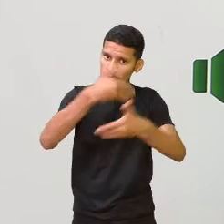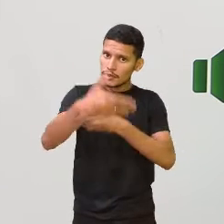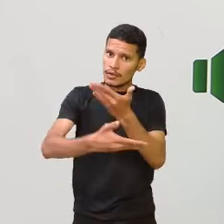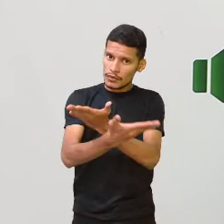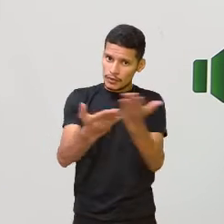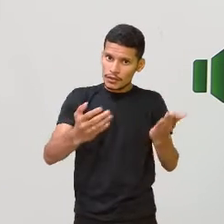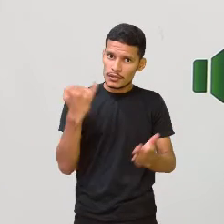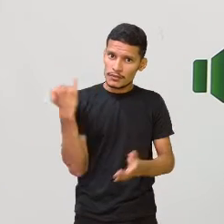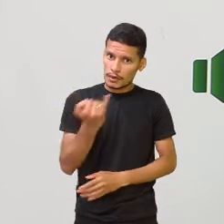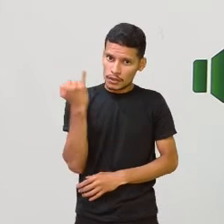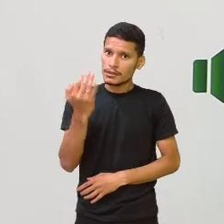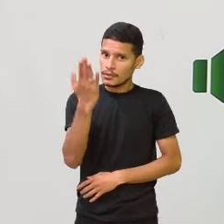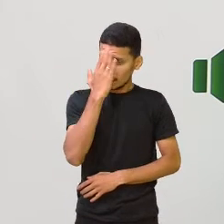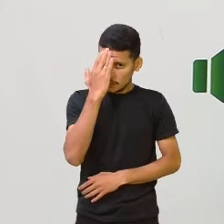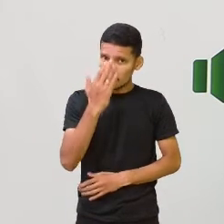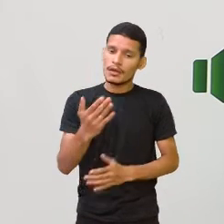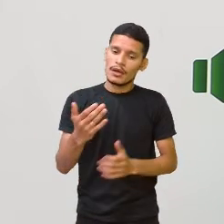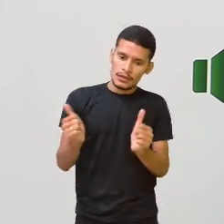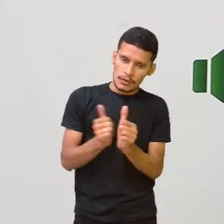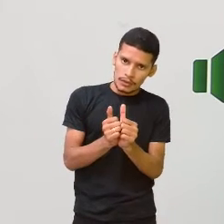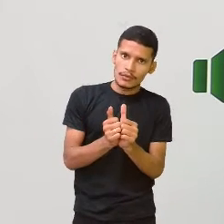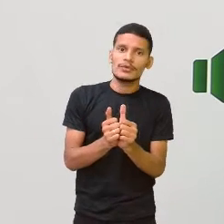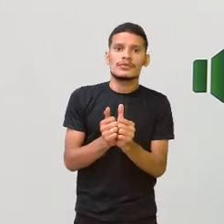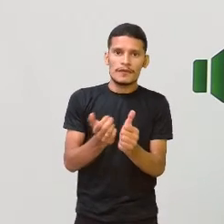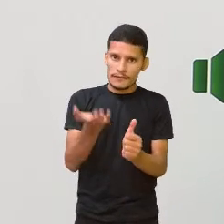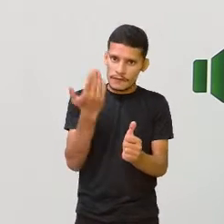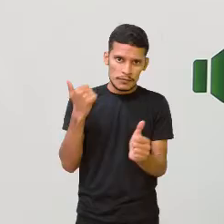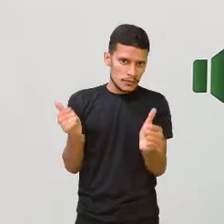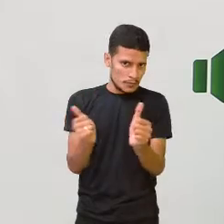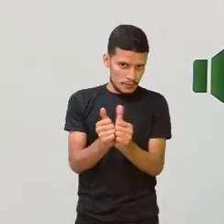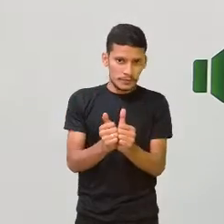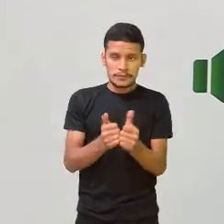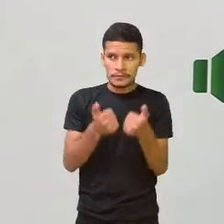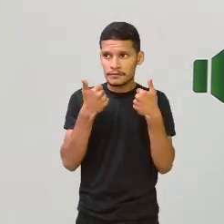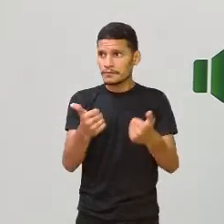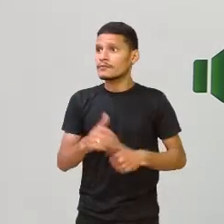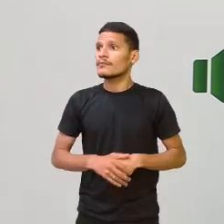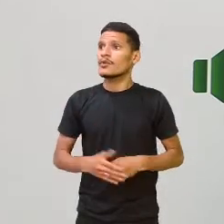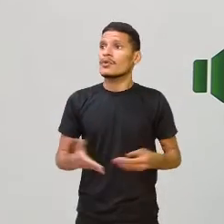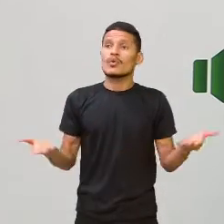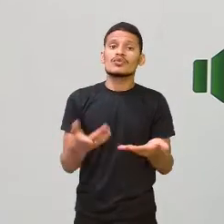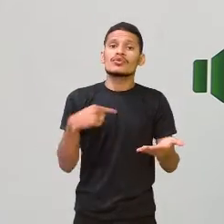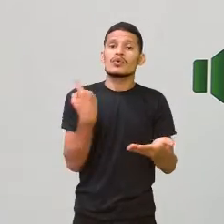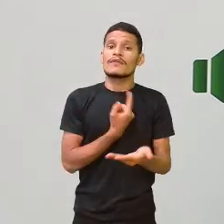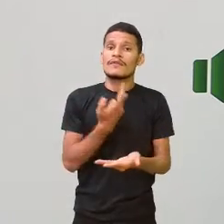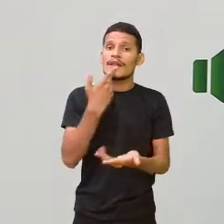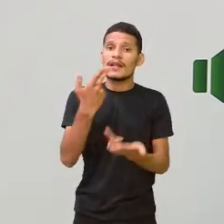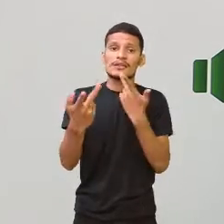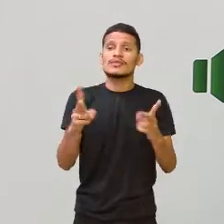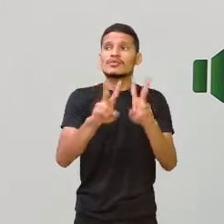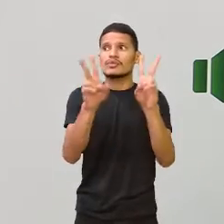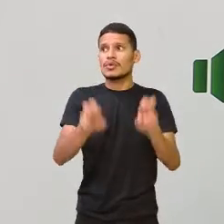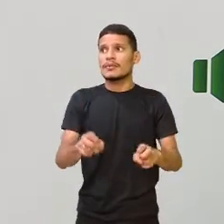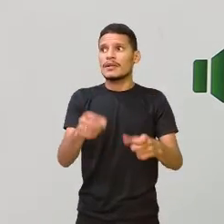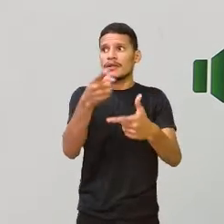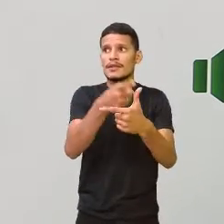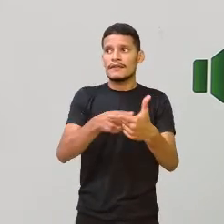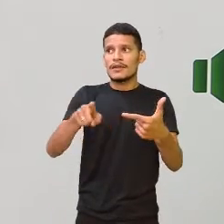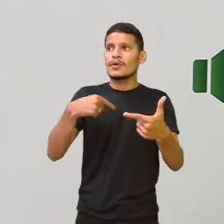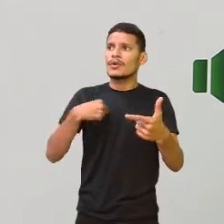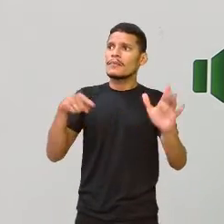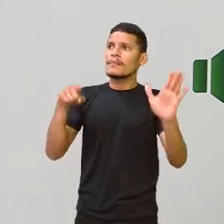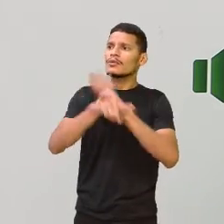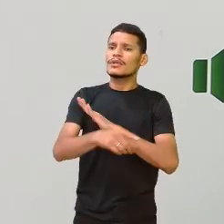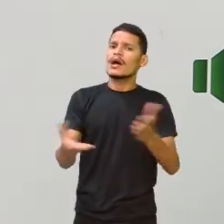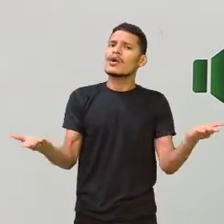para a gente. Colabora, participa e vem comigo. Hoje a gente vai trabalhar sobre divisão. E eu já te pergunto,